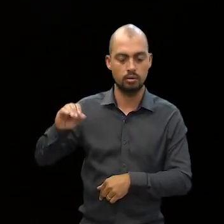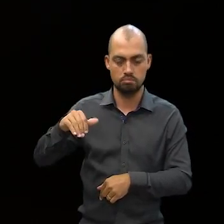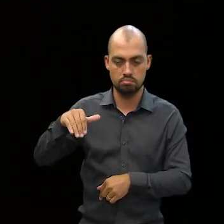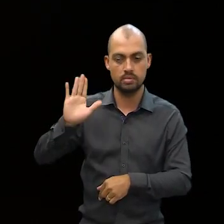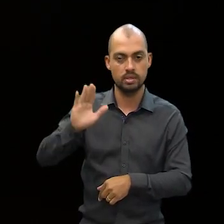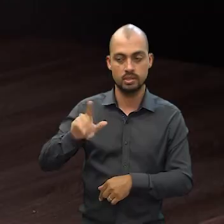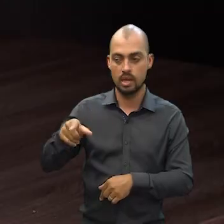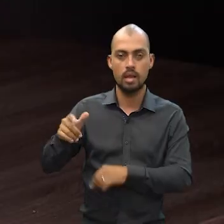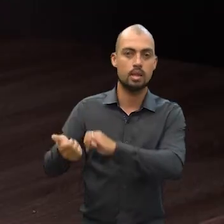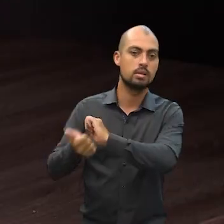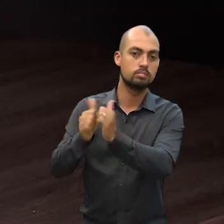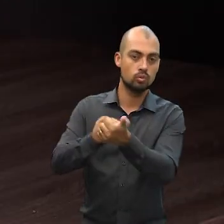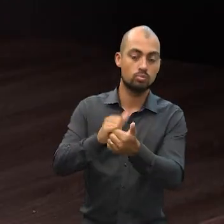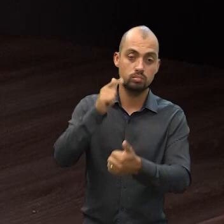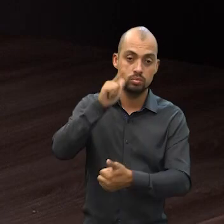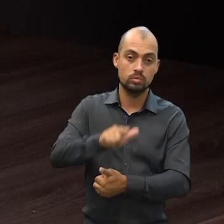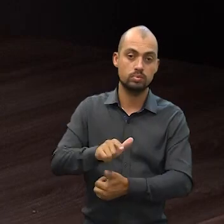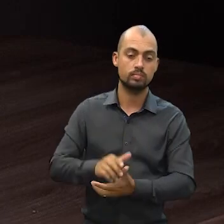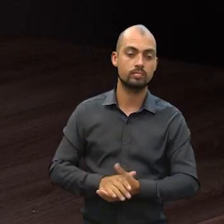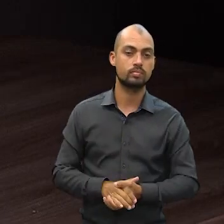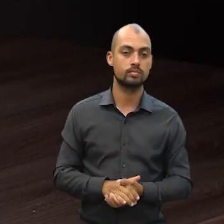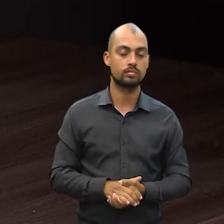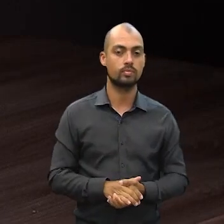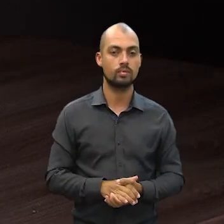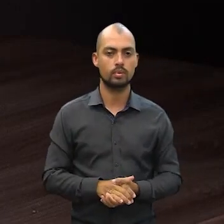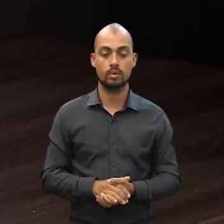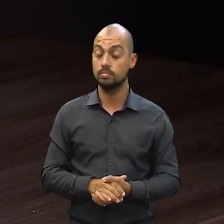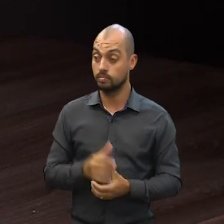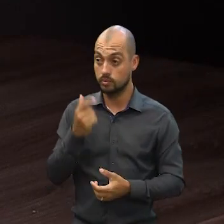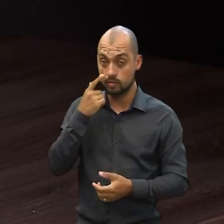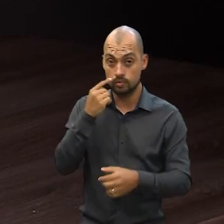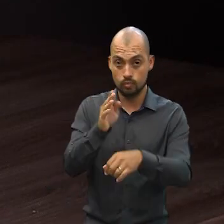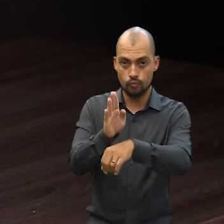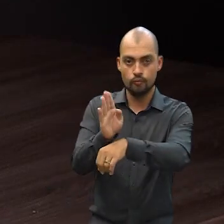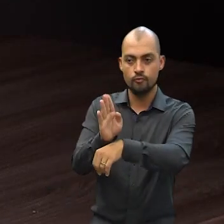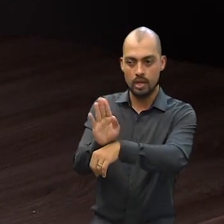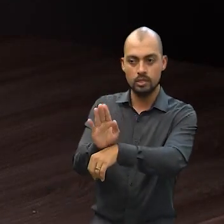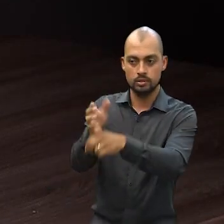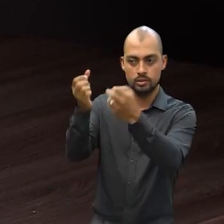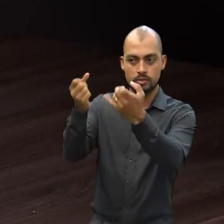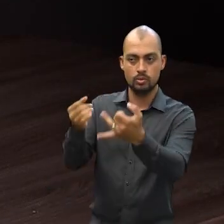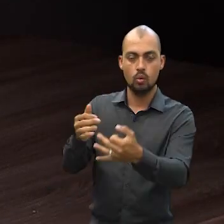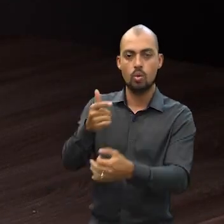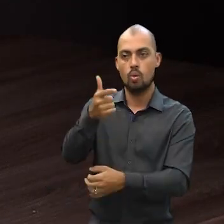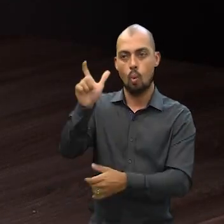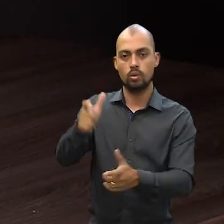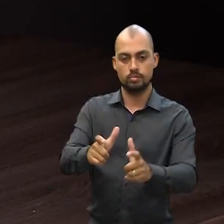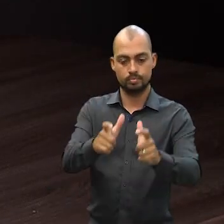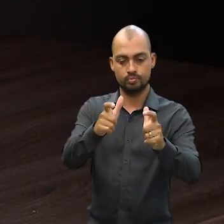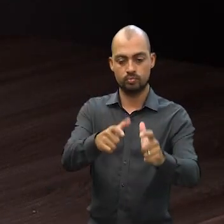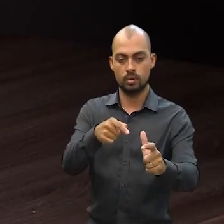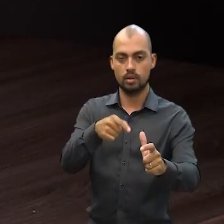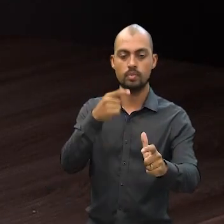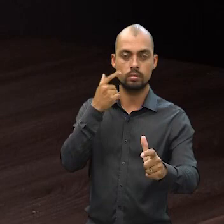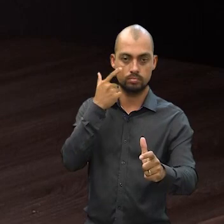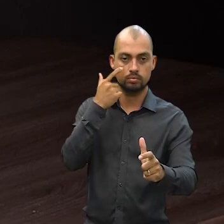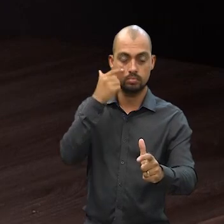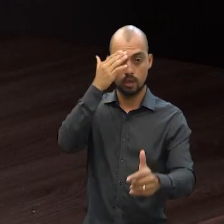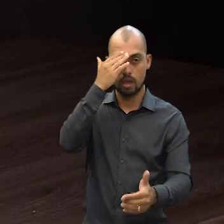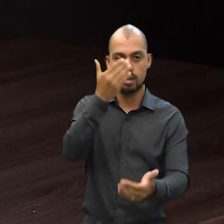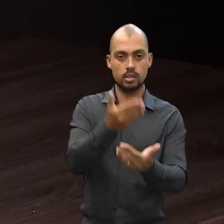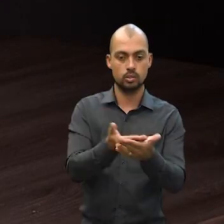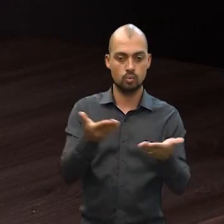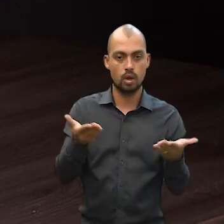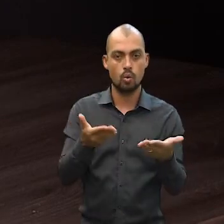adaptar. E você falou essa questão do vídeo, um outro segmento também que eu acredito que tenha ganhado